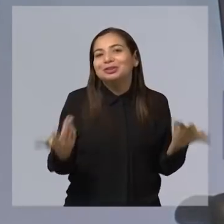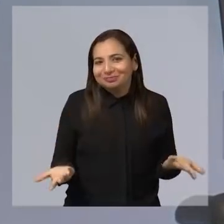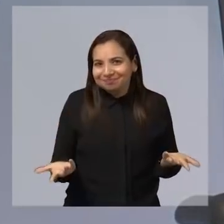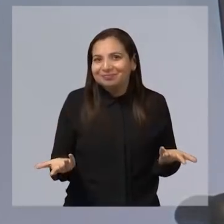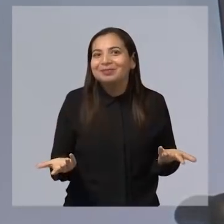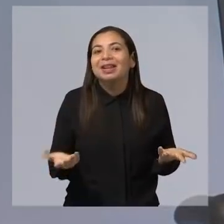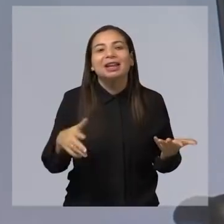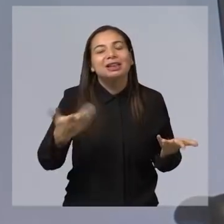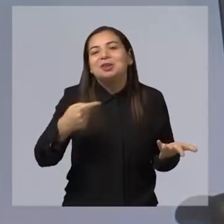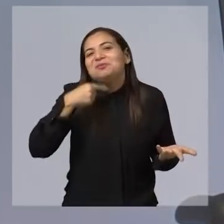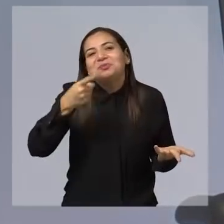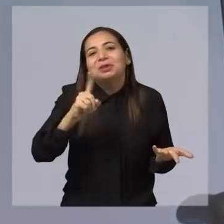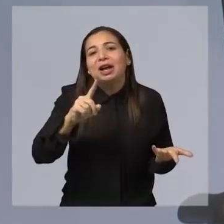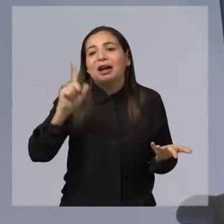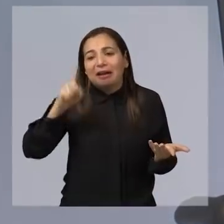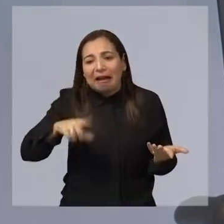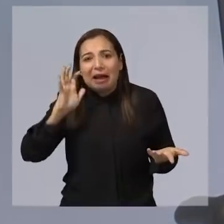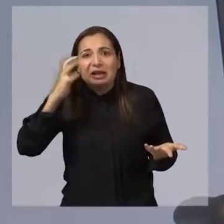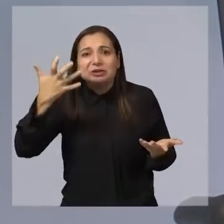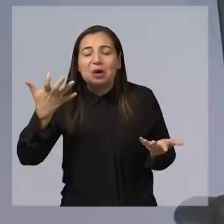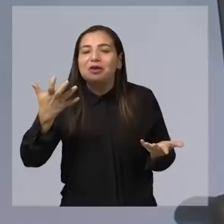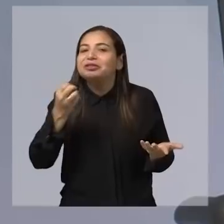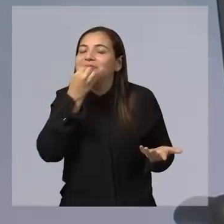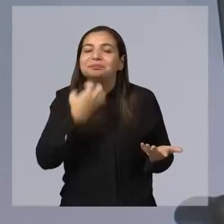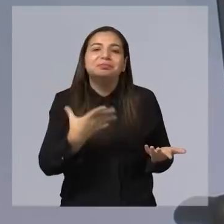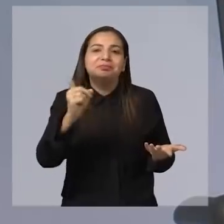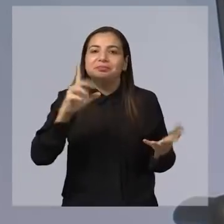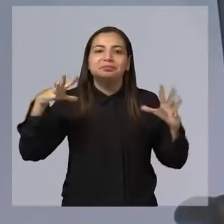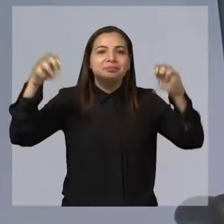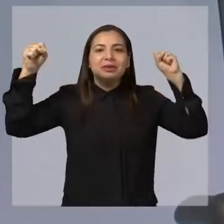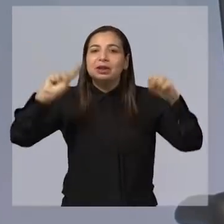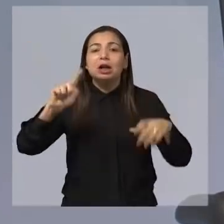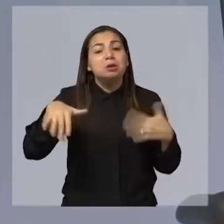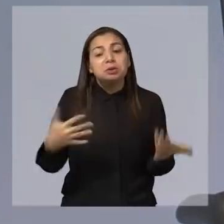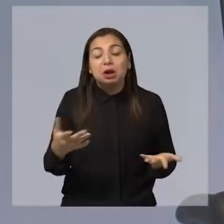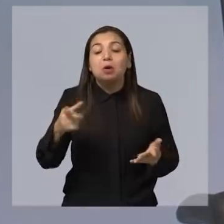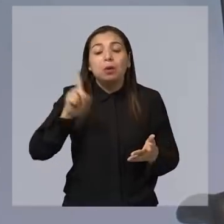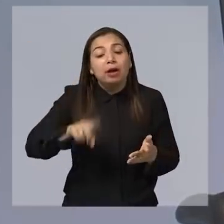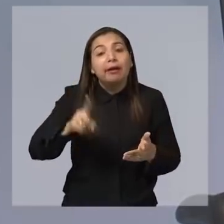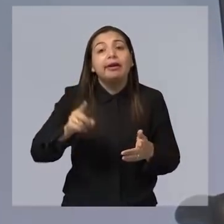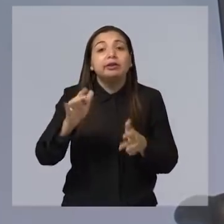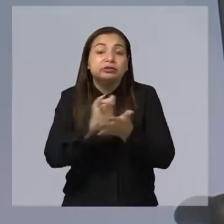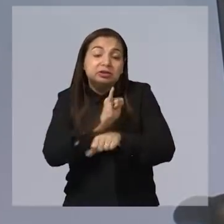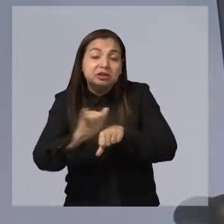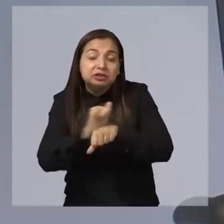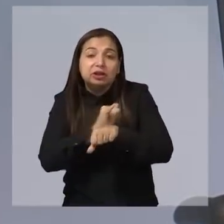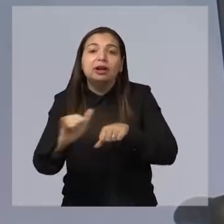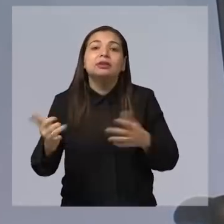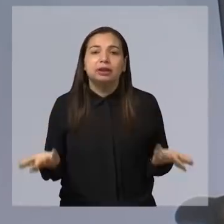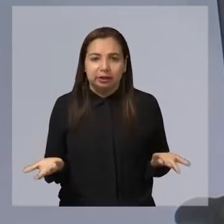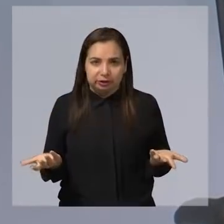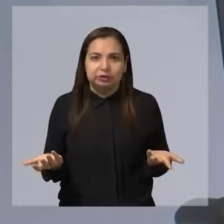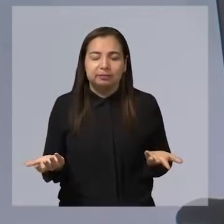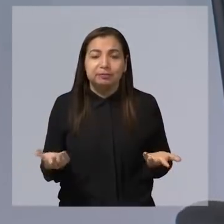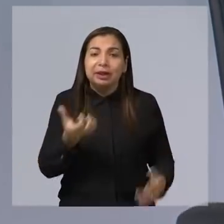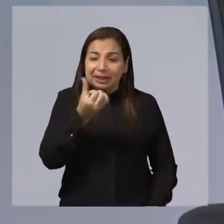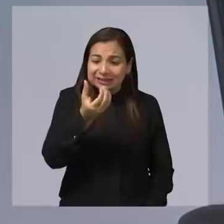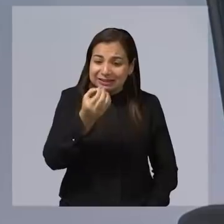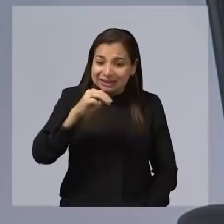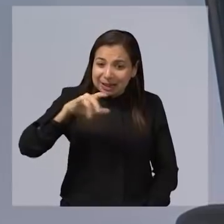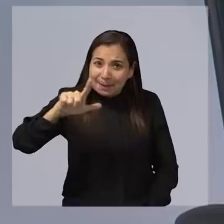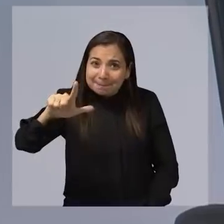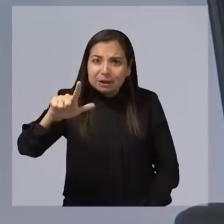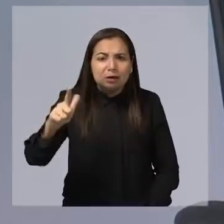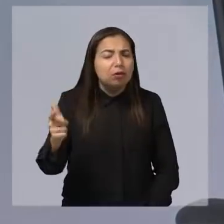né? E caro, porque lá em Alcaçuz eu pagava 59 mil por mês. 700 mil por ano dá para eu fazer tanta coisa dentro da unidade na questão